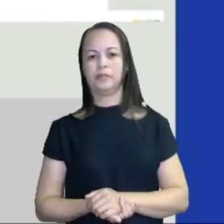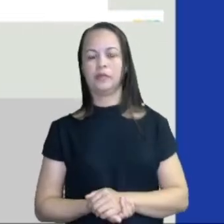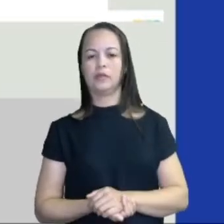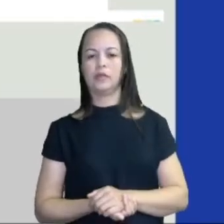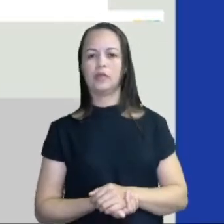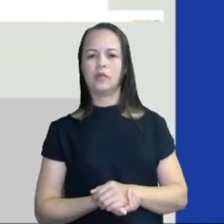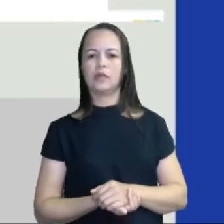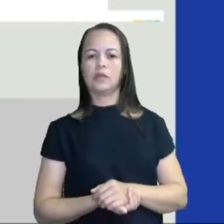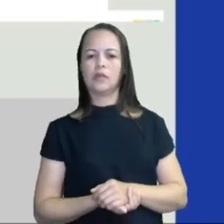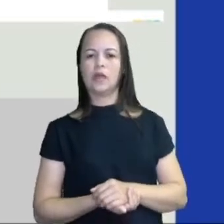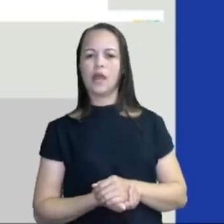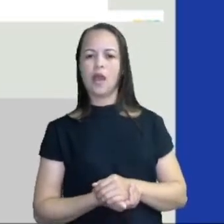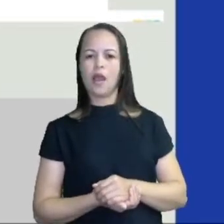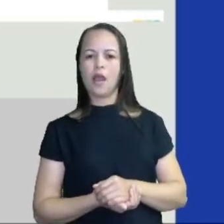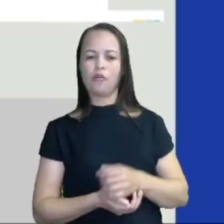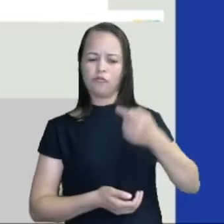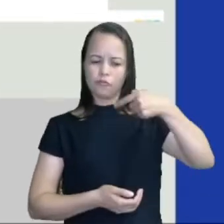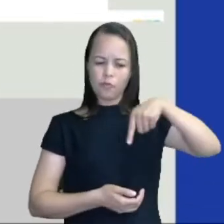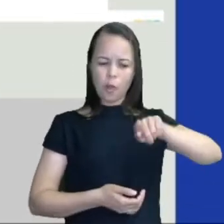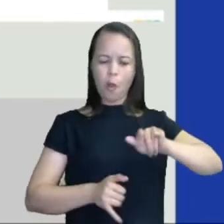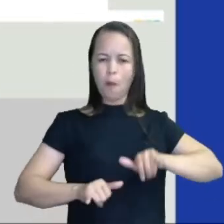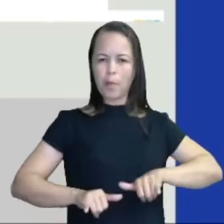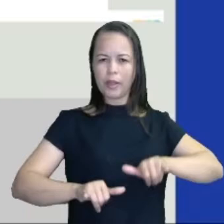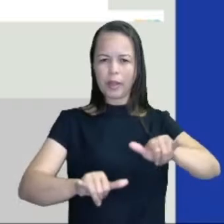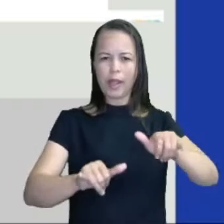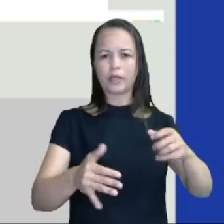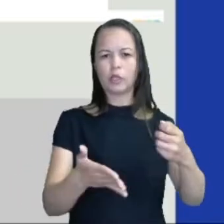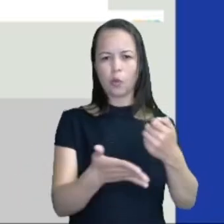Fui ao mercado e comprei frutas.